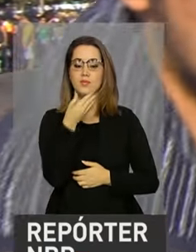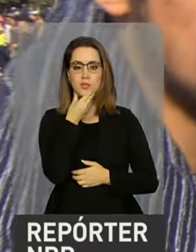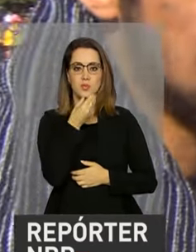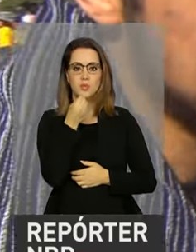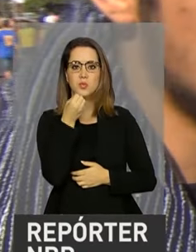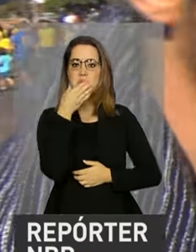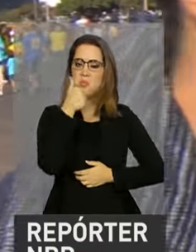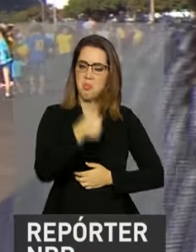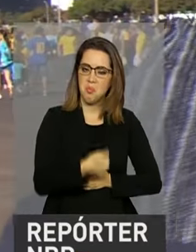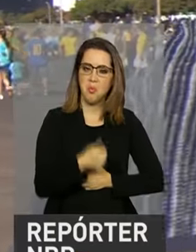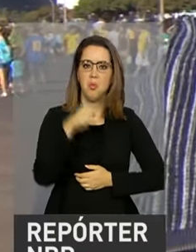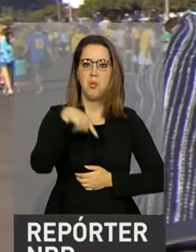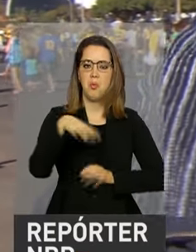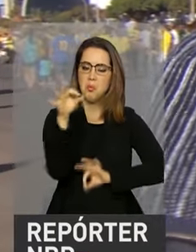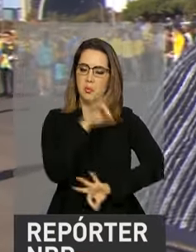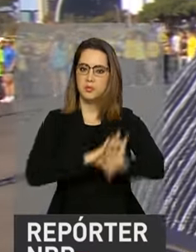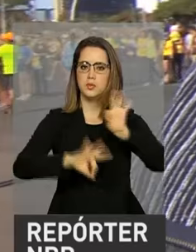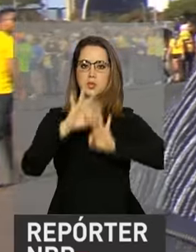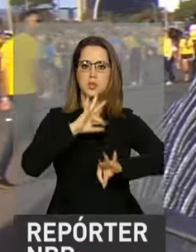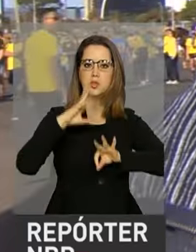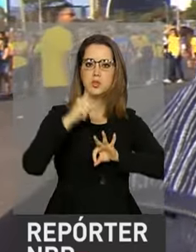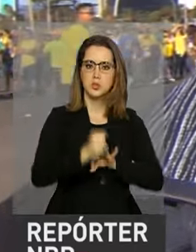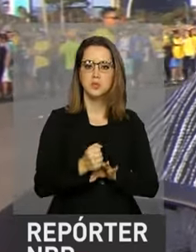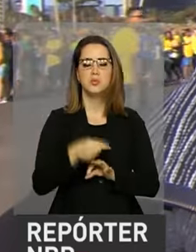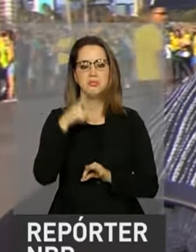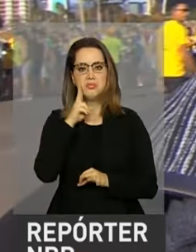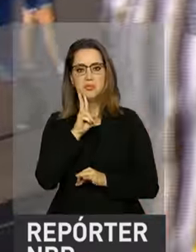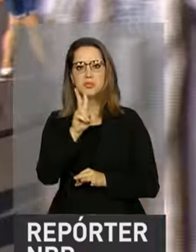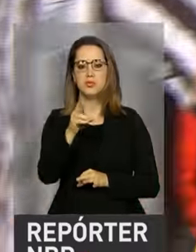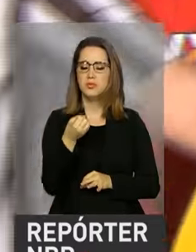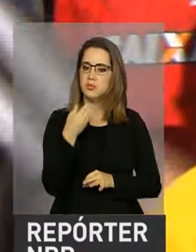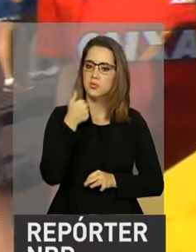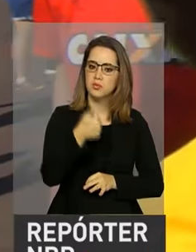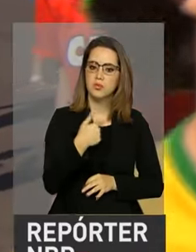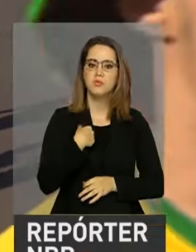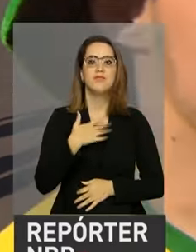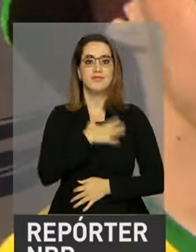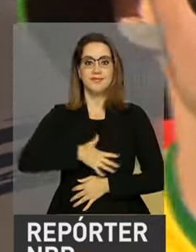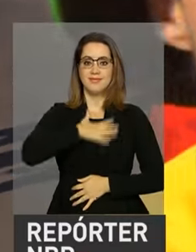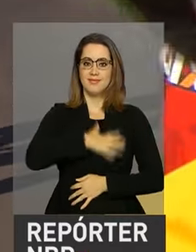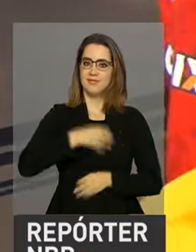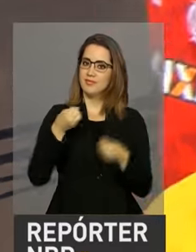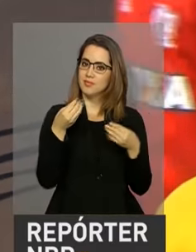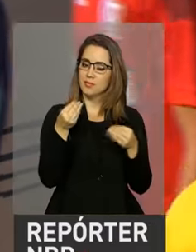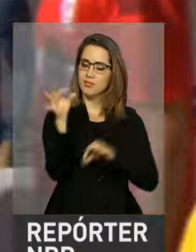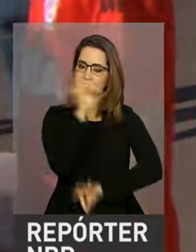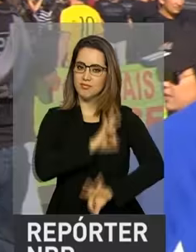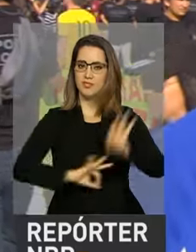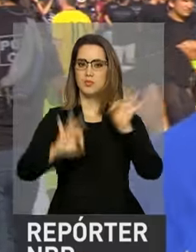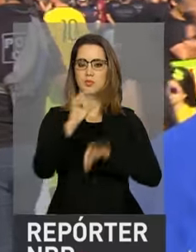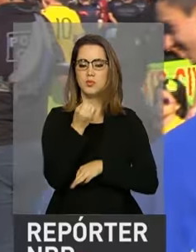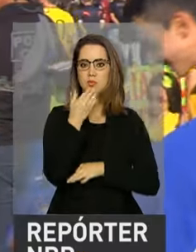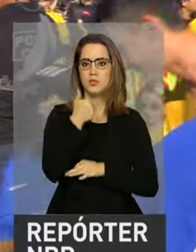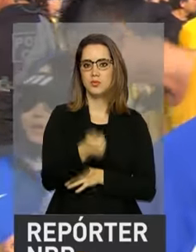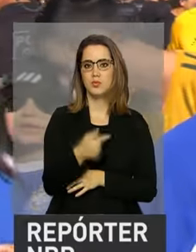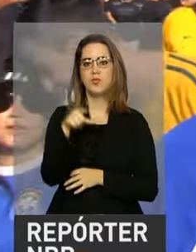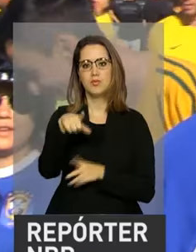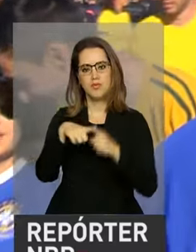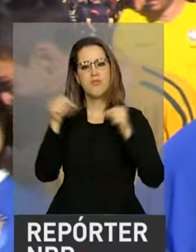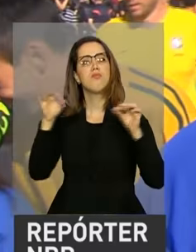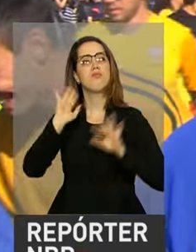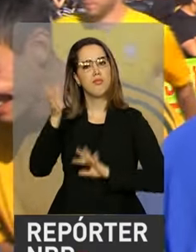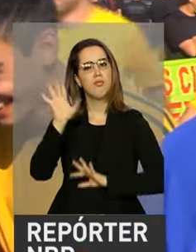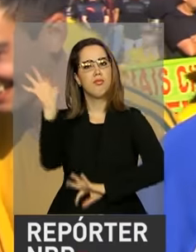tudo bem organizado e É parece vai dar tudo certo aqui vai ser bom gostei muito bem da organização eu achei bom a Brasília é muito